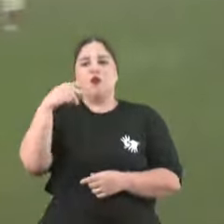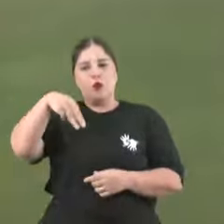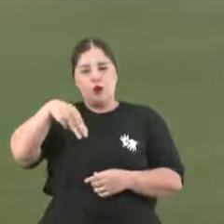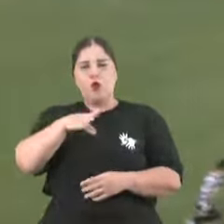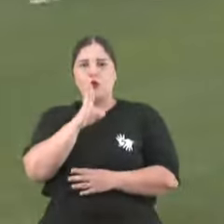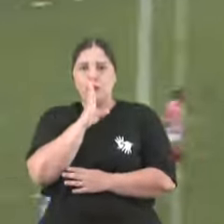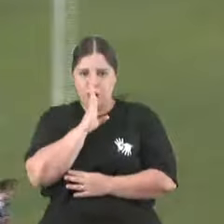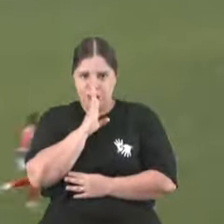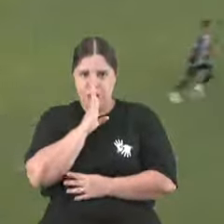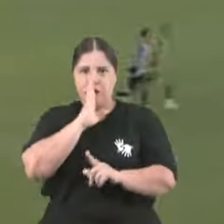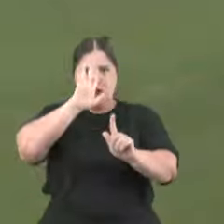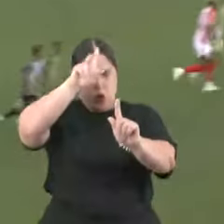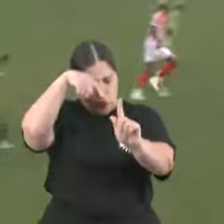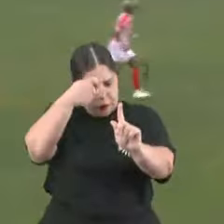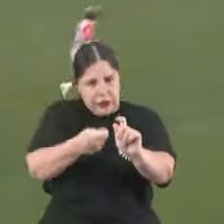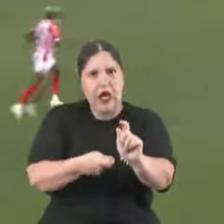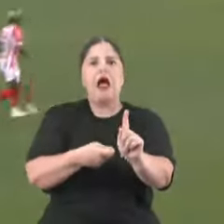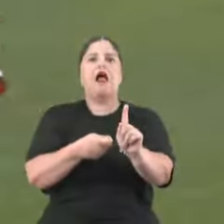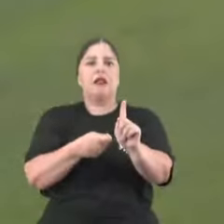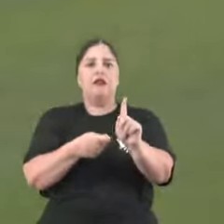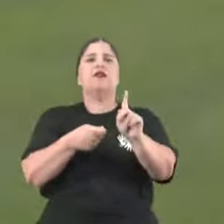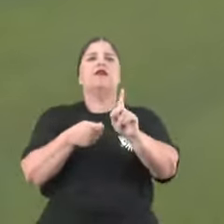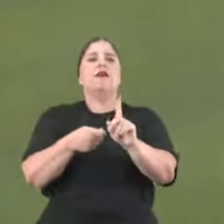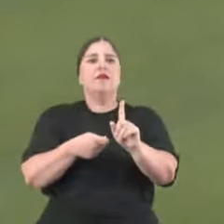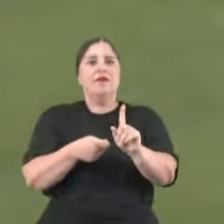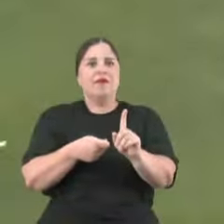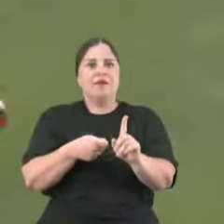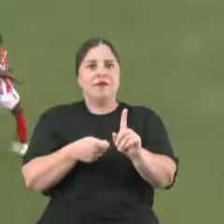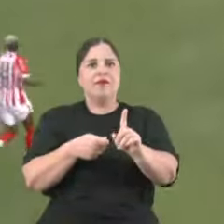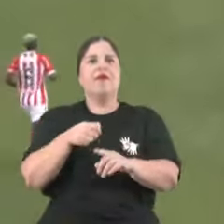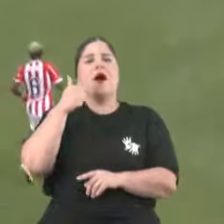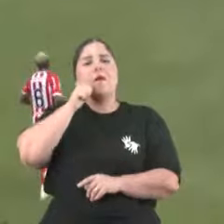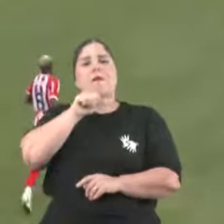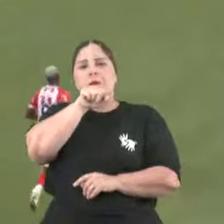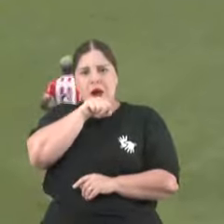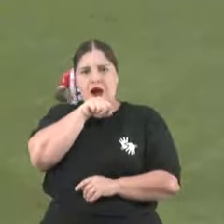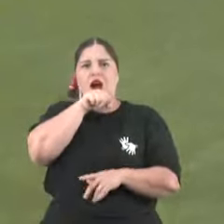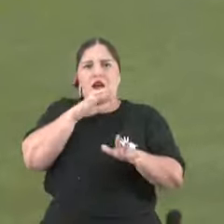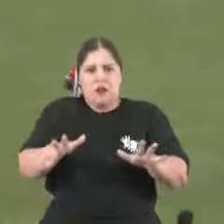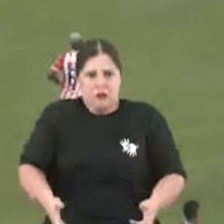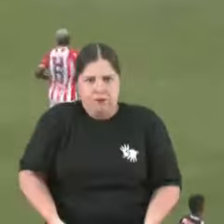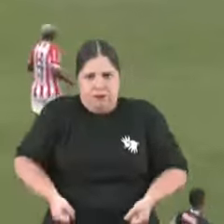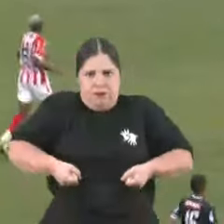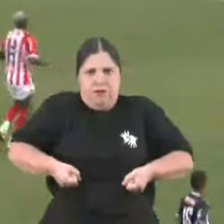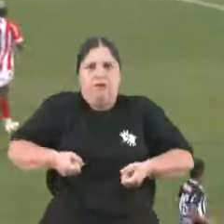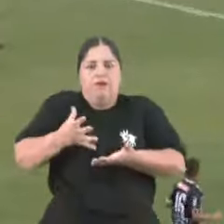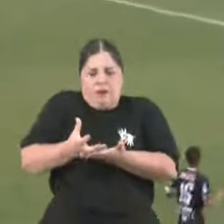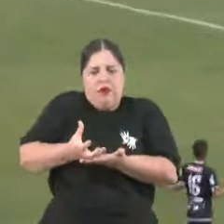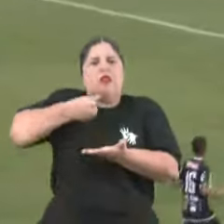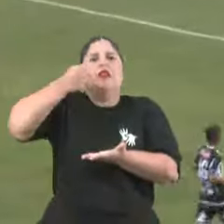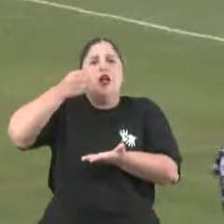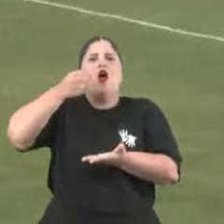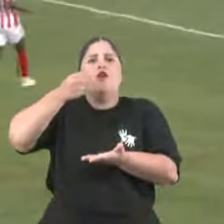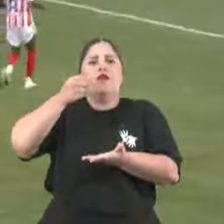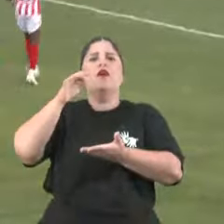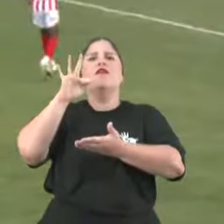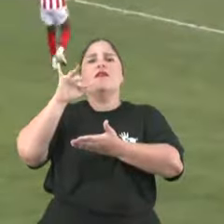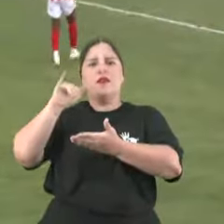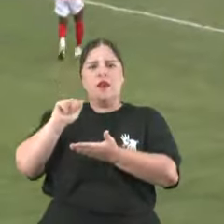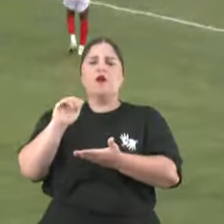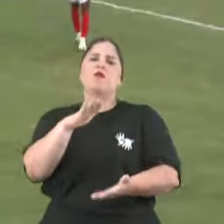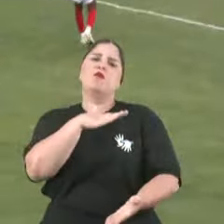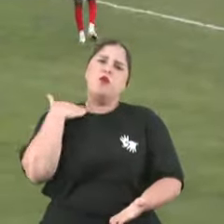à senhora Maria das Graças Vasconcelos, mãe do maqueiro tradicional do Fumeirão, conhecido como FIA, que nos deixou